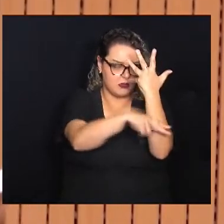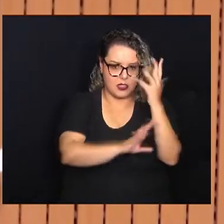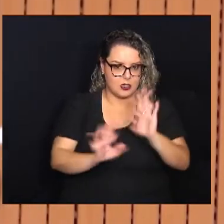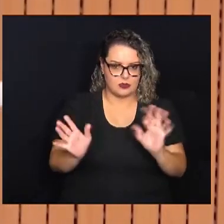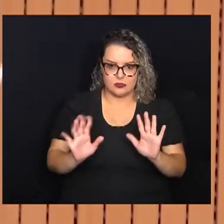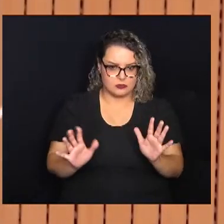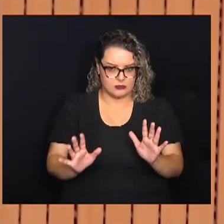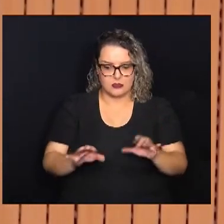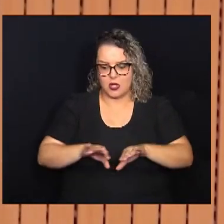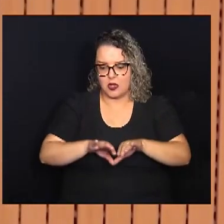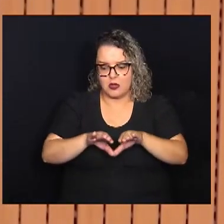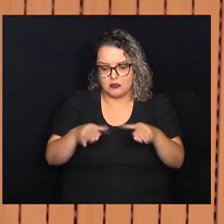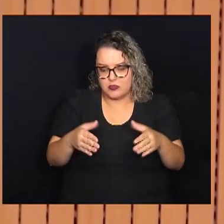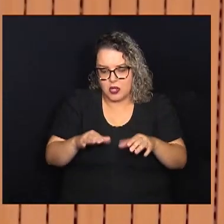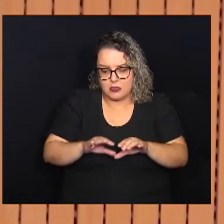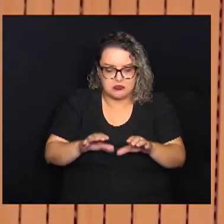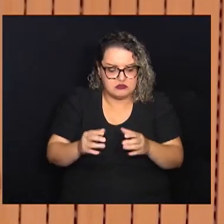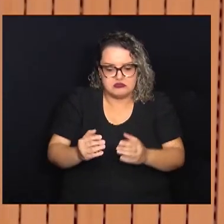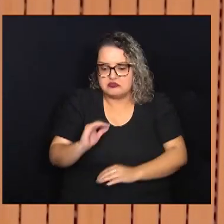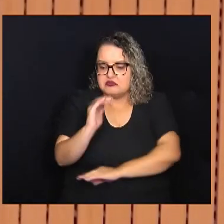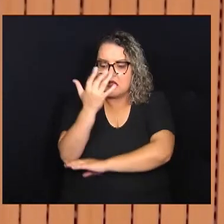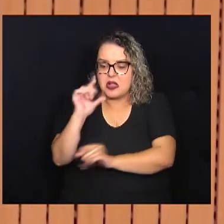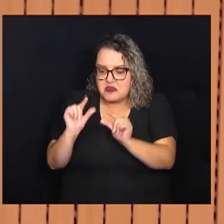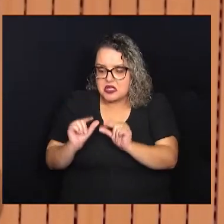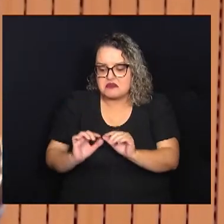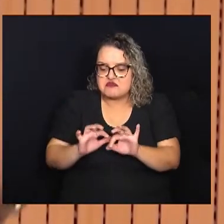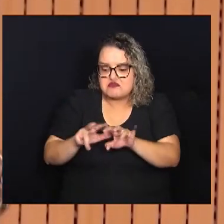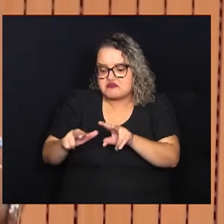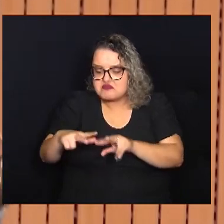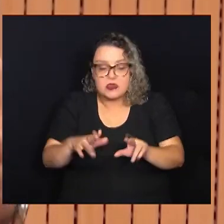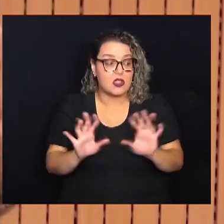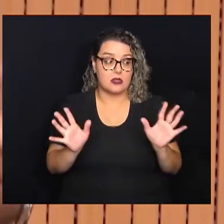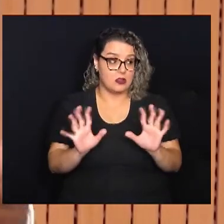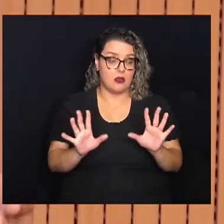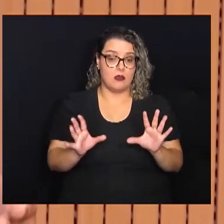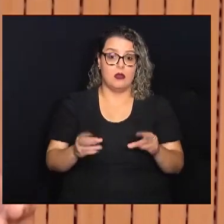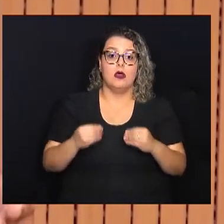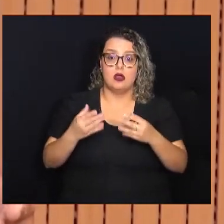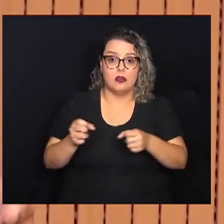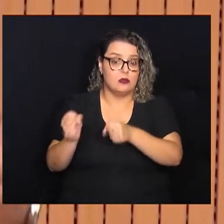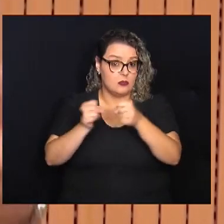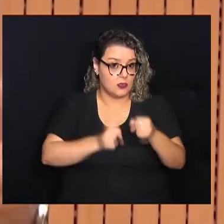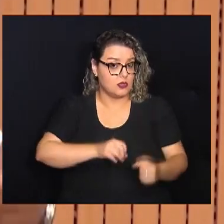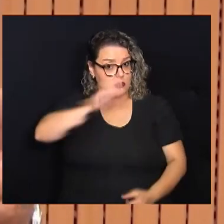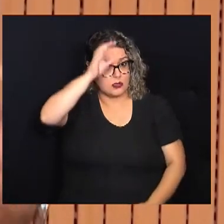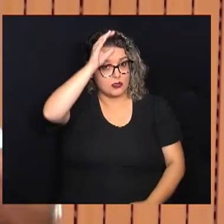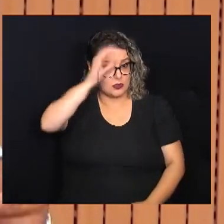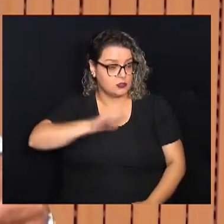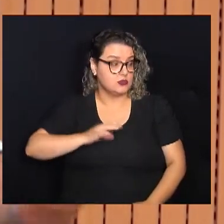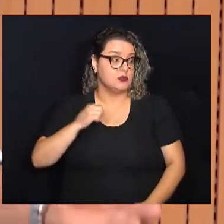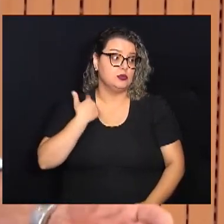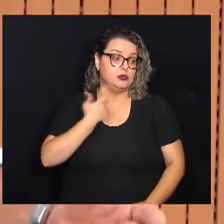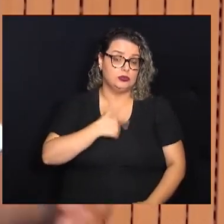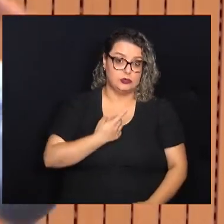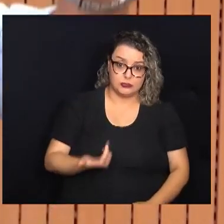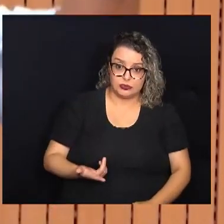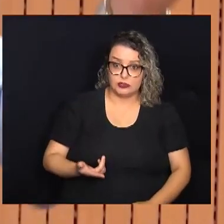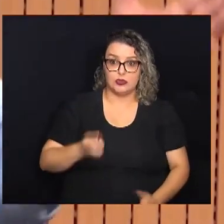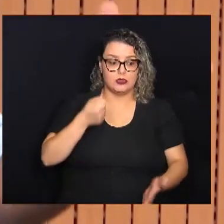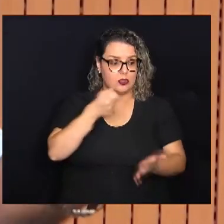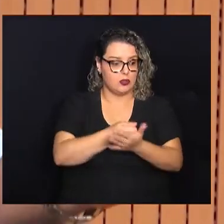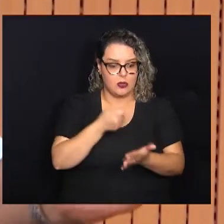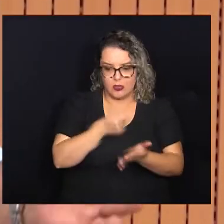necessário a gente começar a colocar a mão na ferida e talvez outros temas que vocês, como técnicos, apontem, possamos